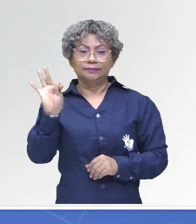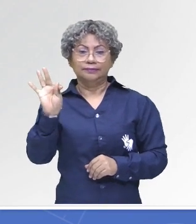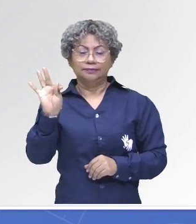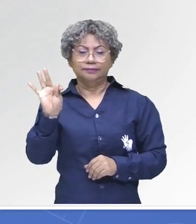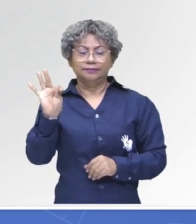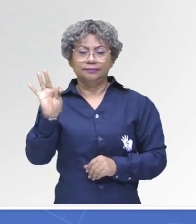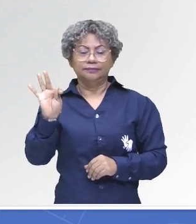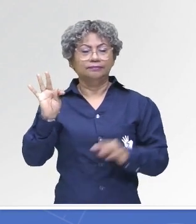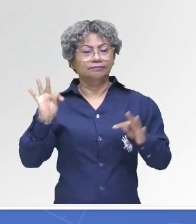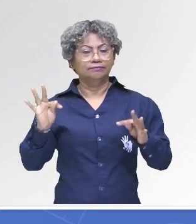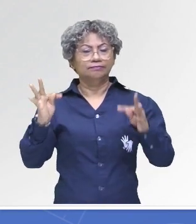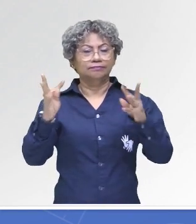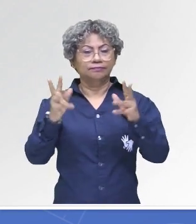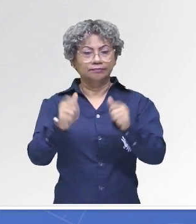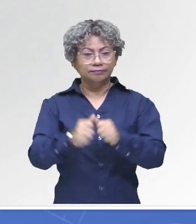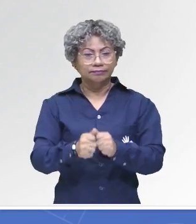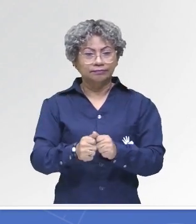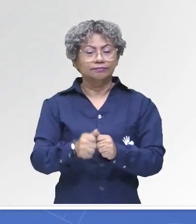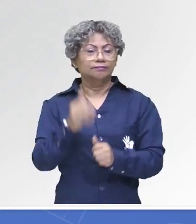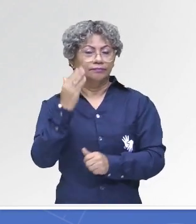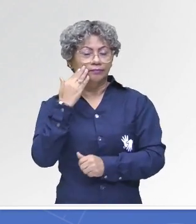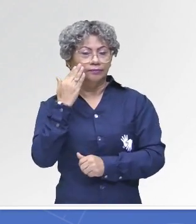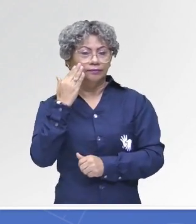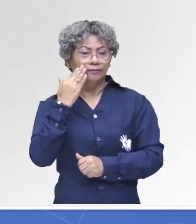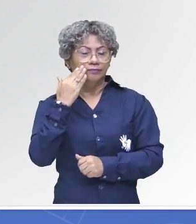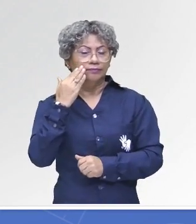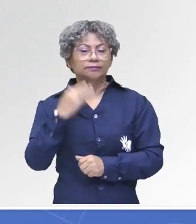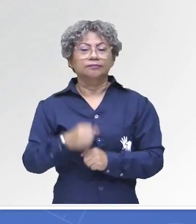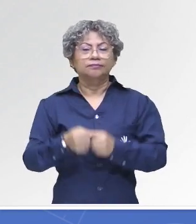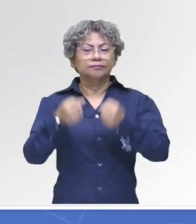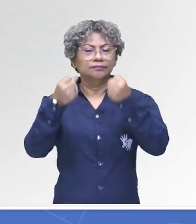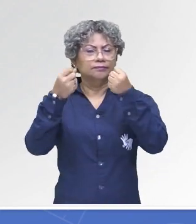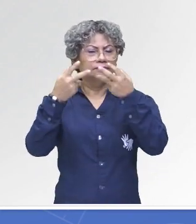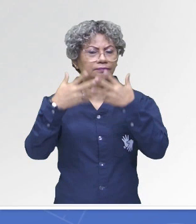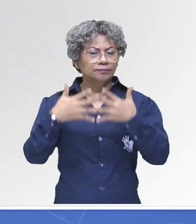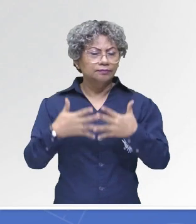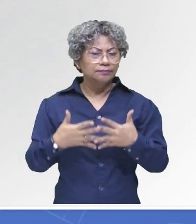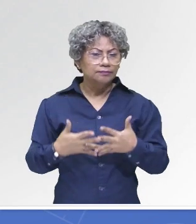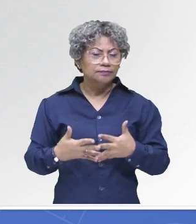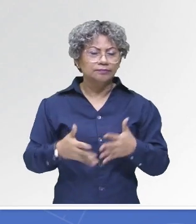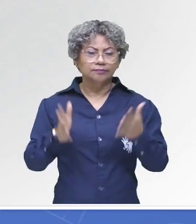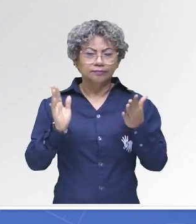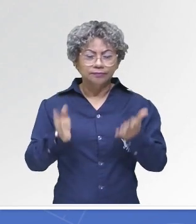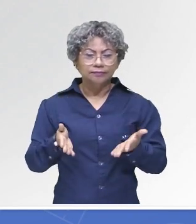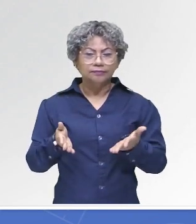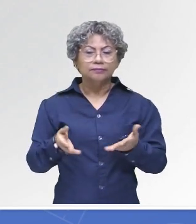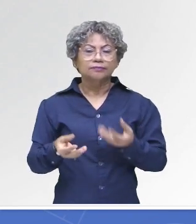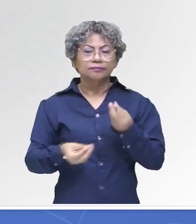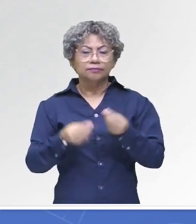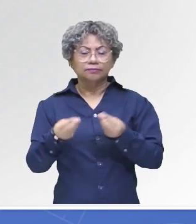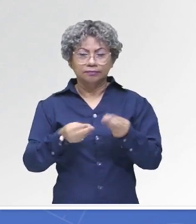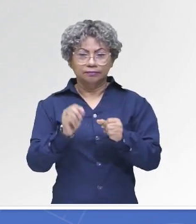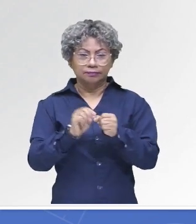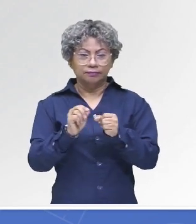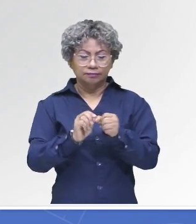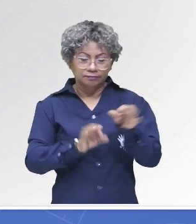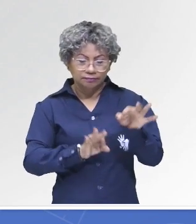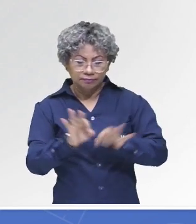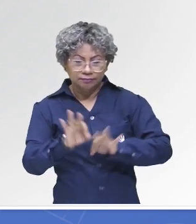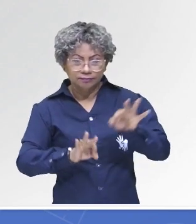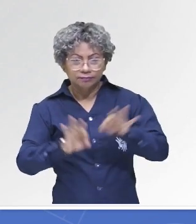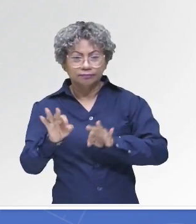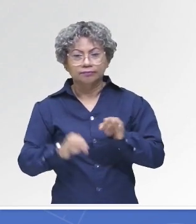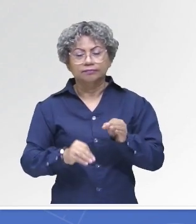escala Kelvin. Na sequência, você vai ver que nós já falamos aí, a divisão é em 100 partes, o ponto de